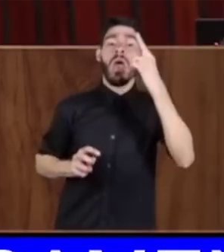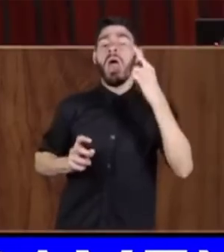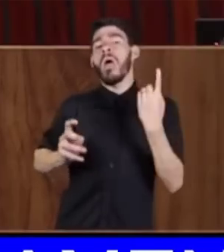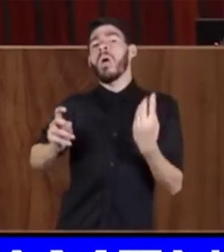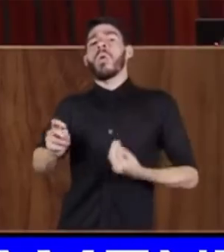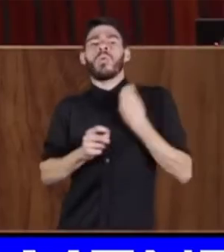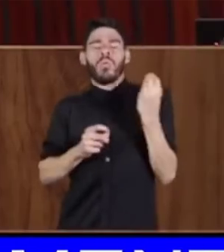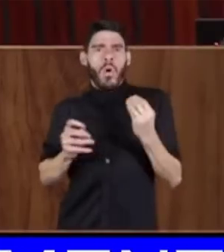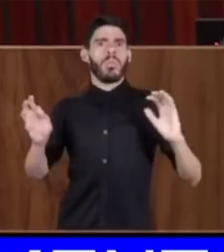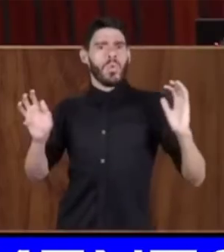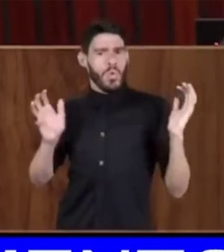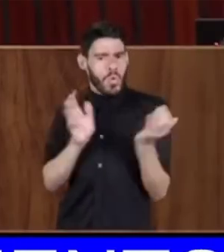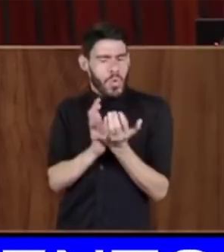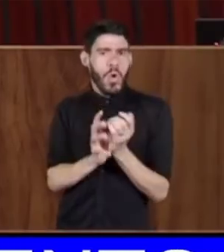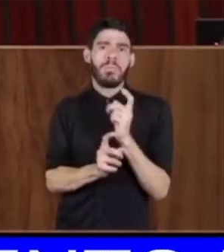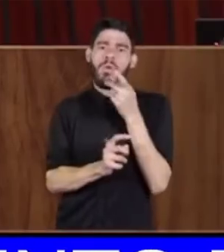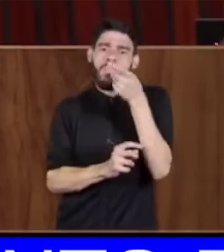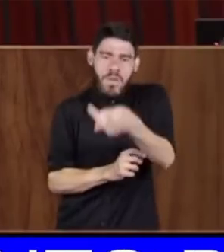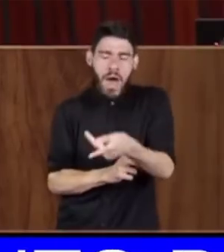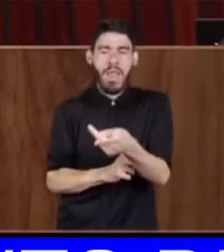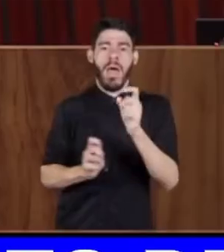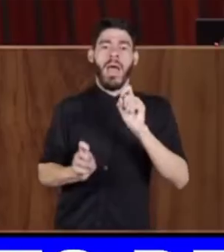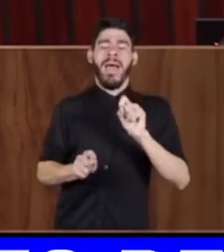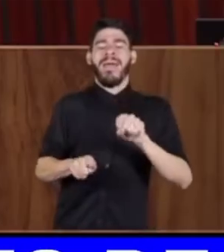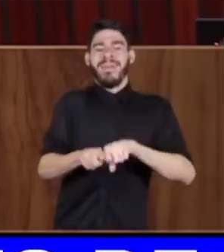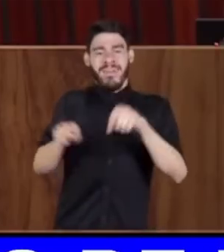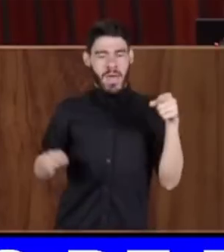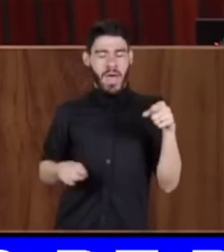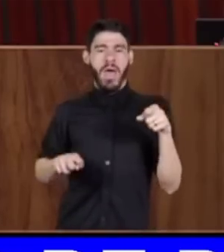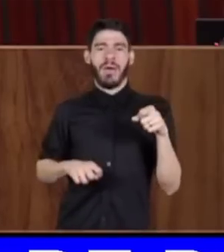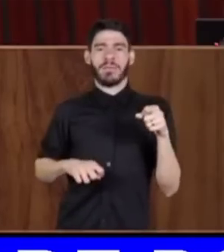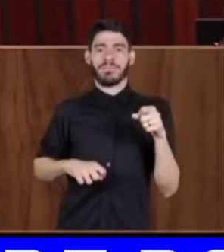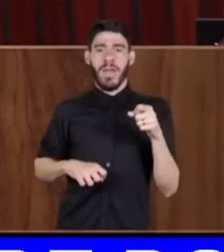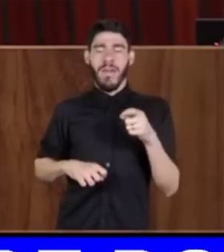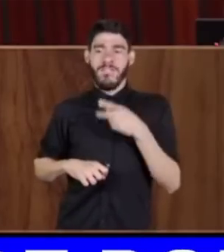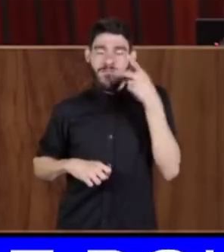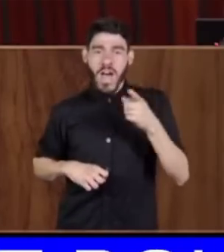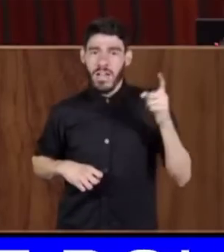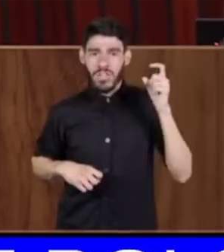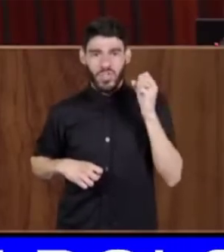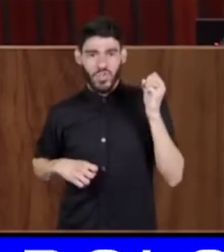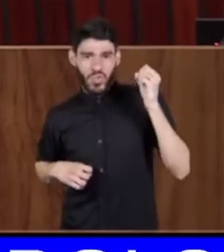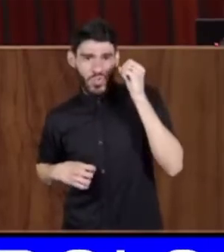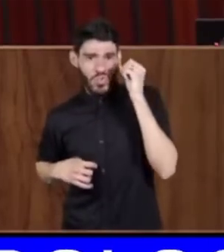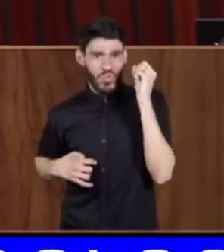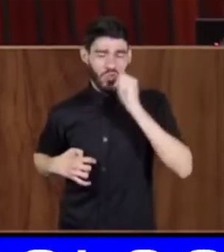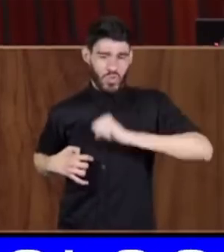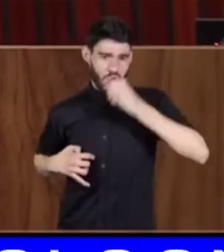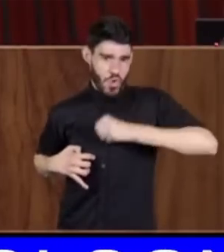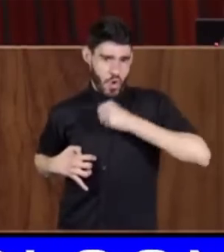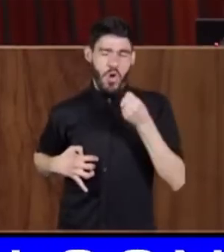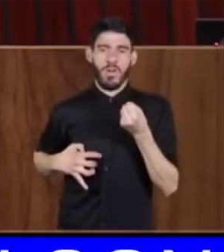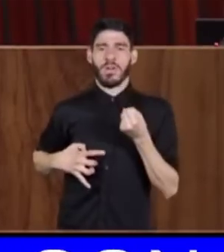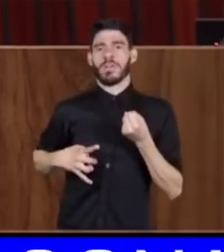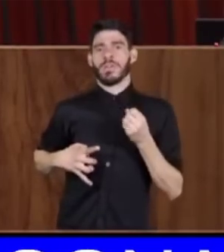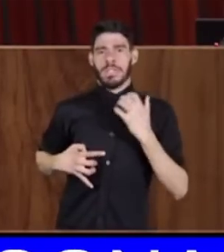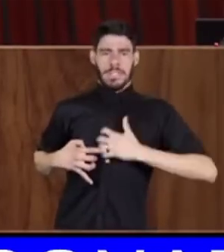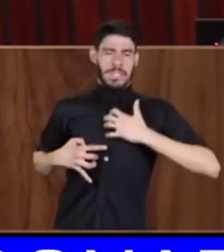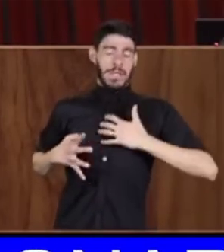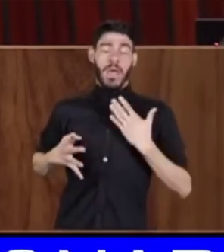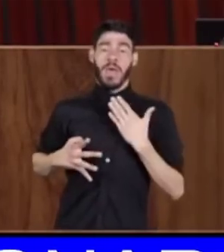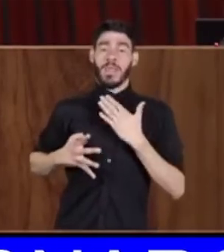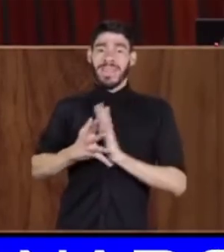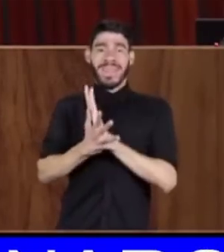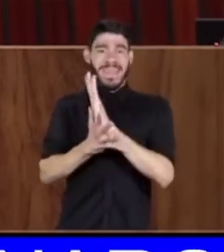é coletivamente pela palavra, rompendo as palavras de ódio, os performativos de injúria, sem cair